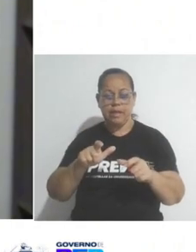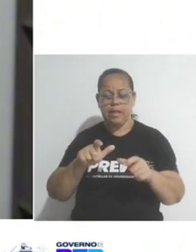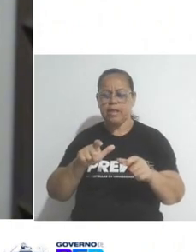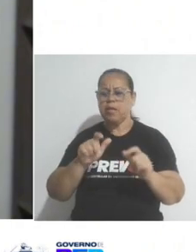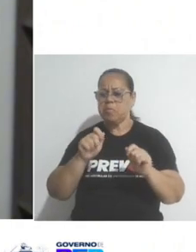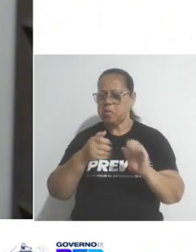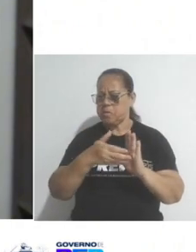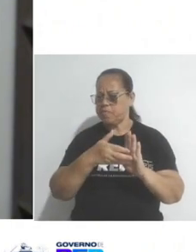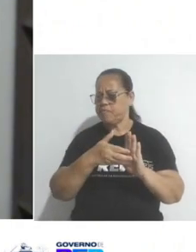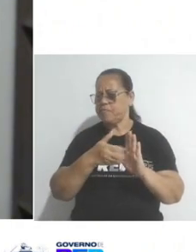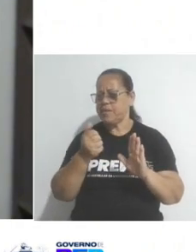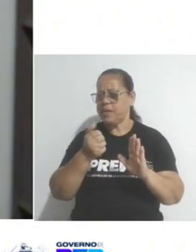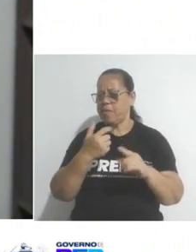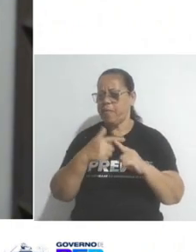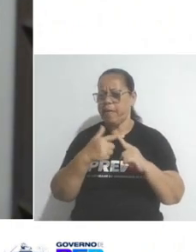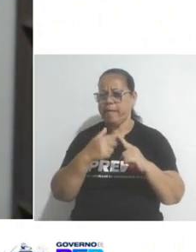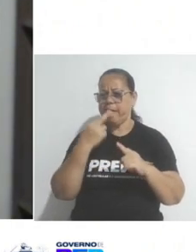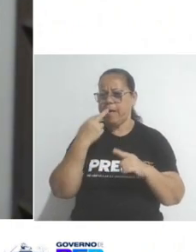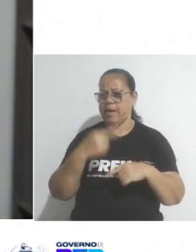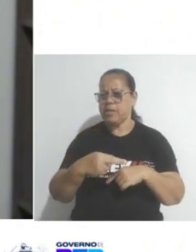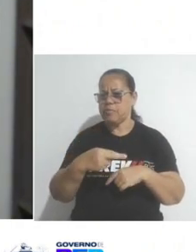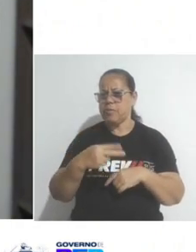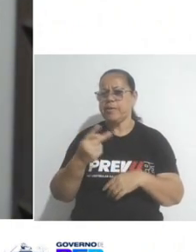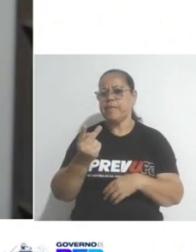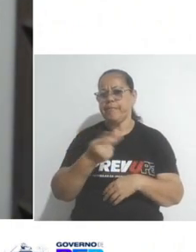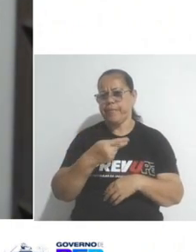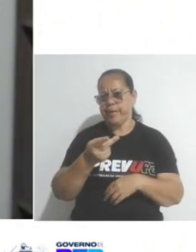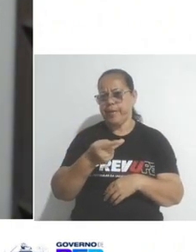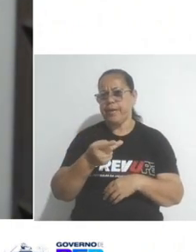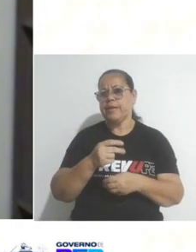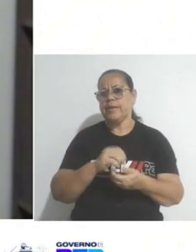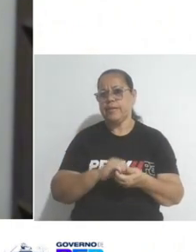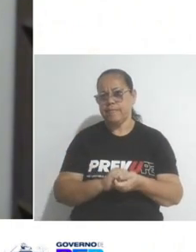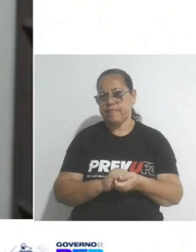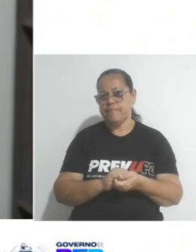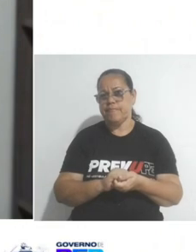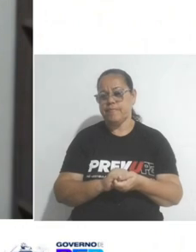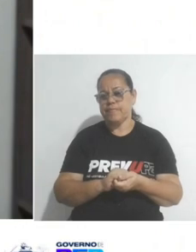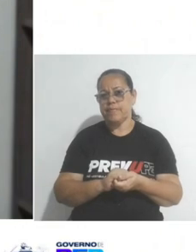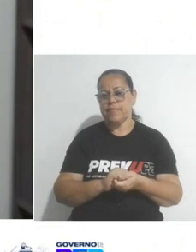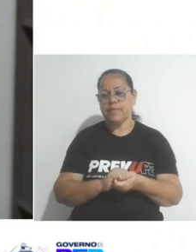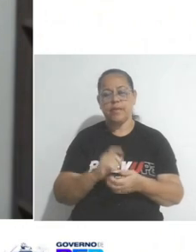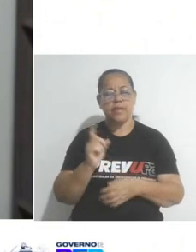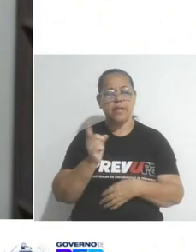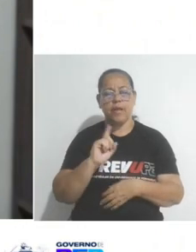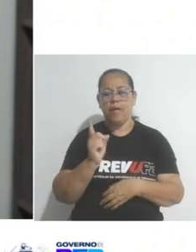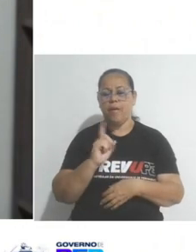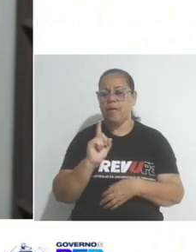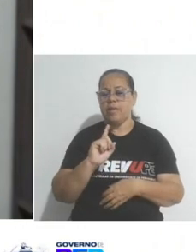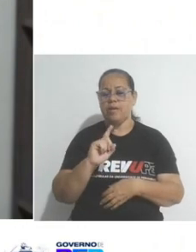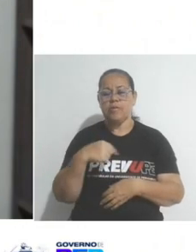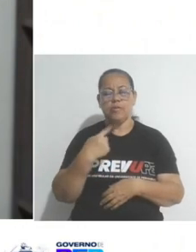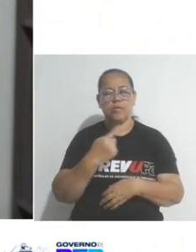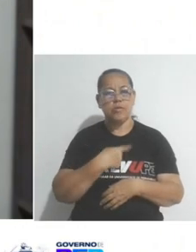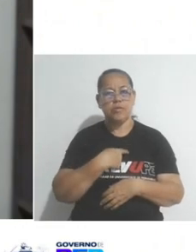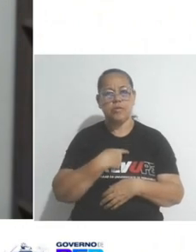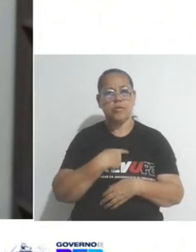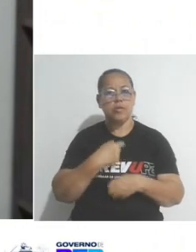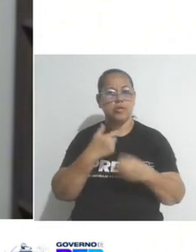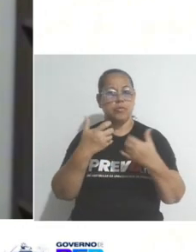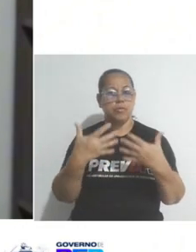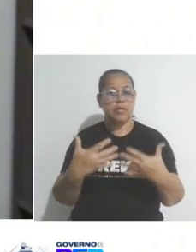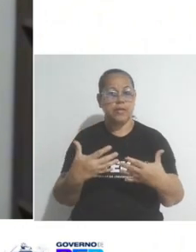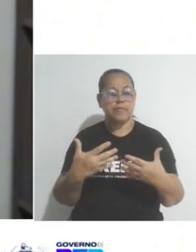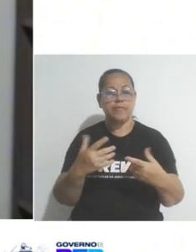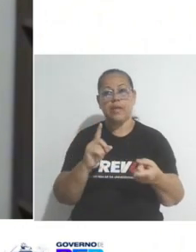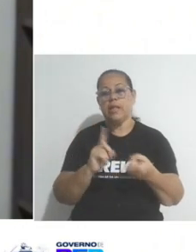conceituação das nossas opções de resposta a letra B Não é do que a gente está tratando Assim